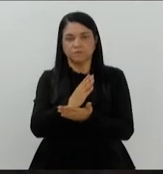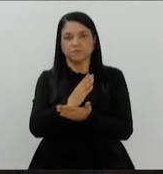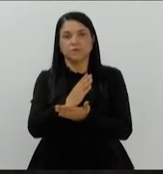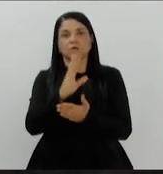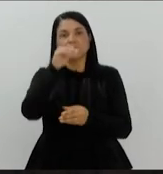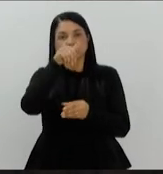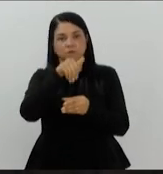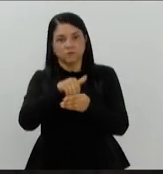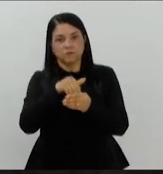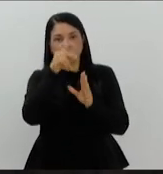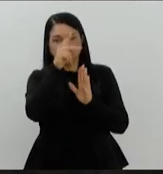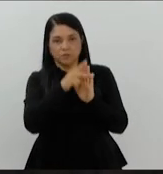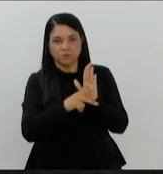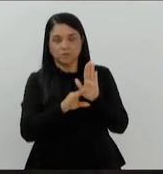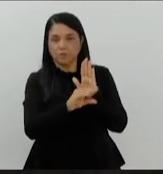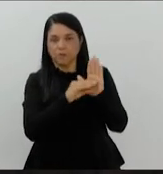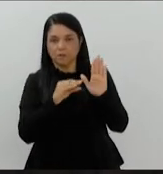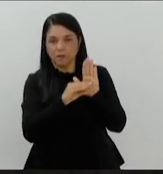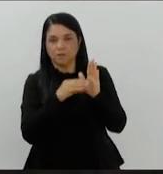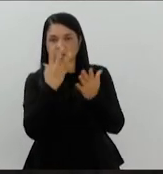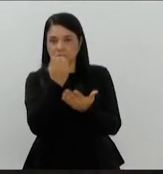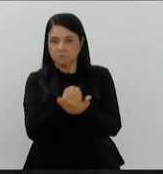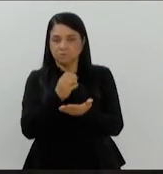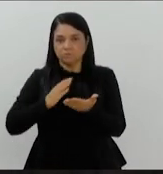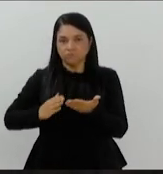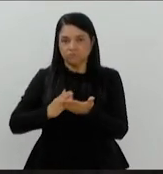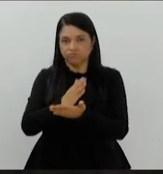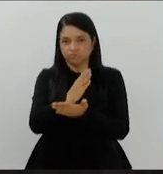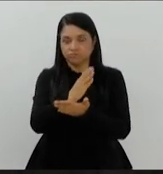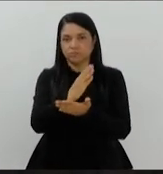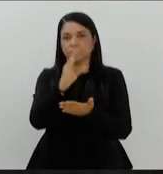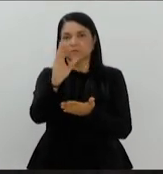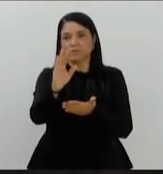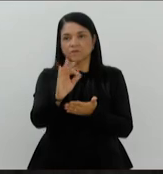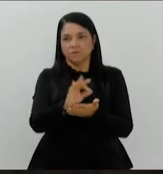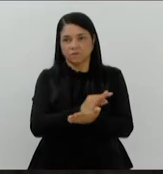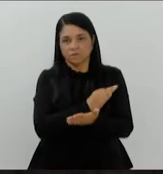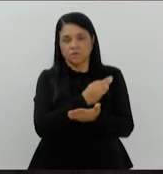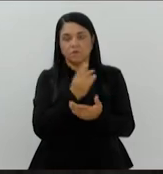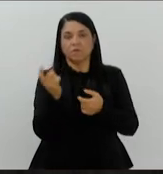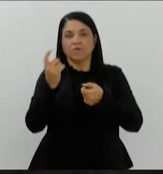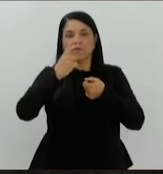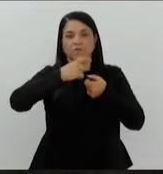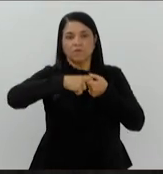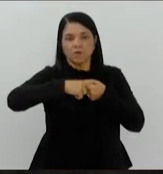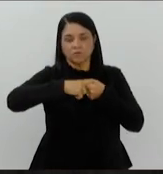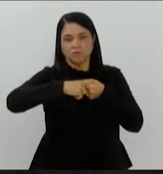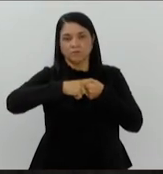Em votação, o projeto assim emendado. Senhores que aprovam, permaneçam como estão. Aprovado. Retorna